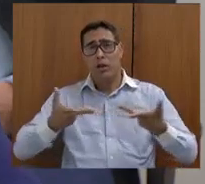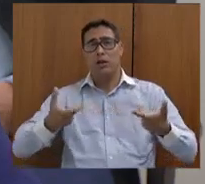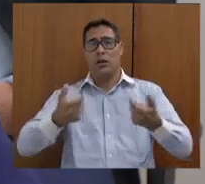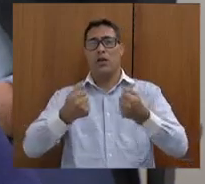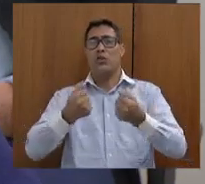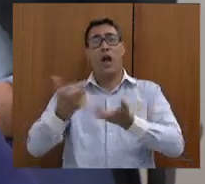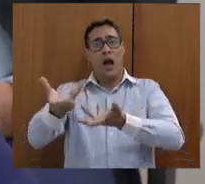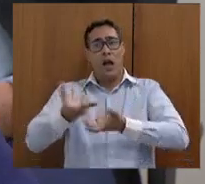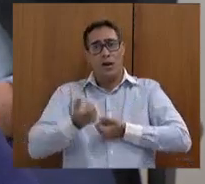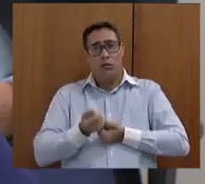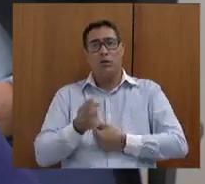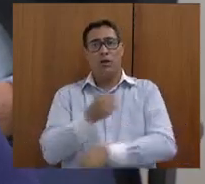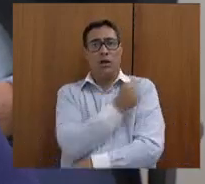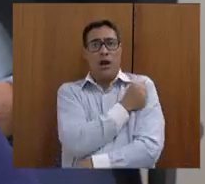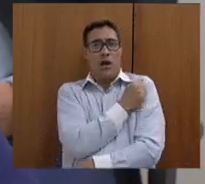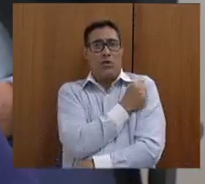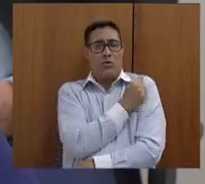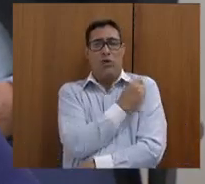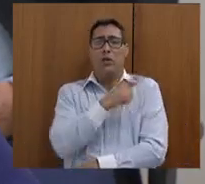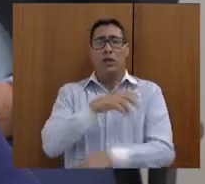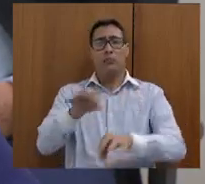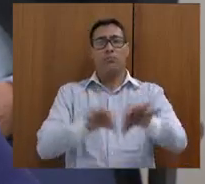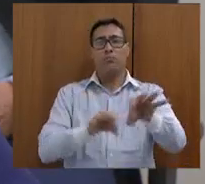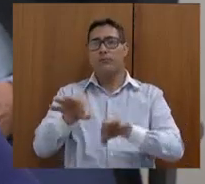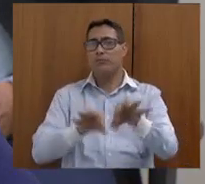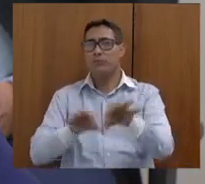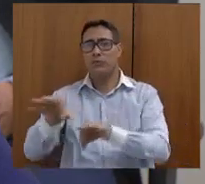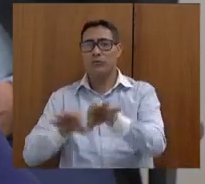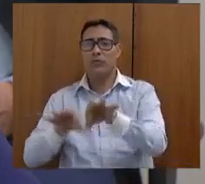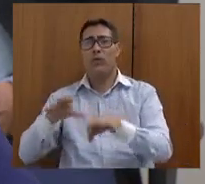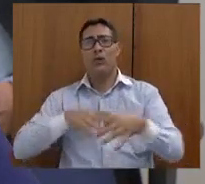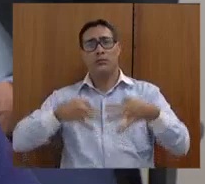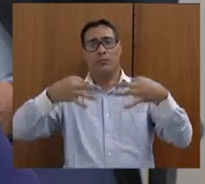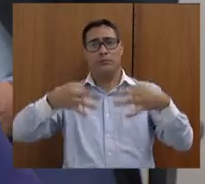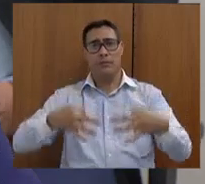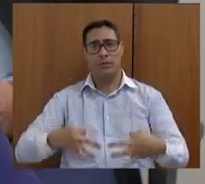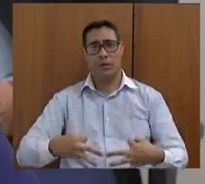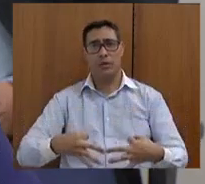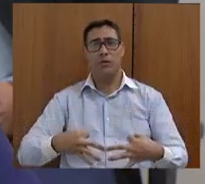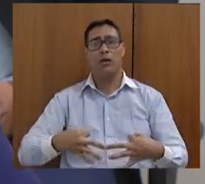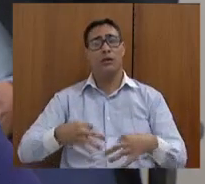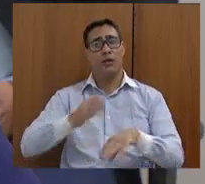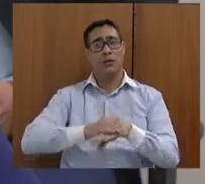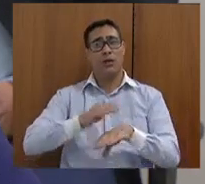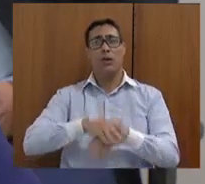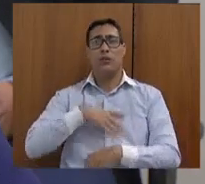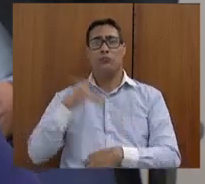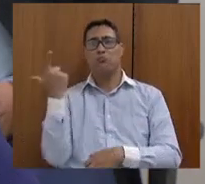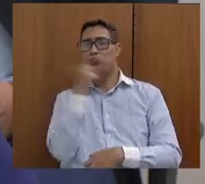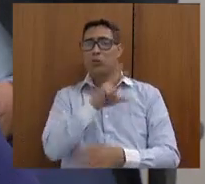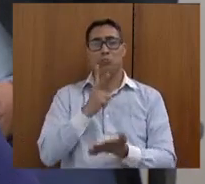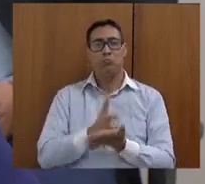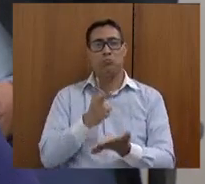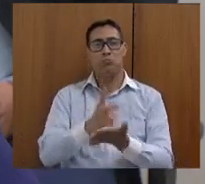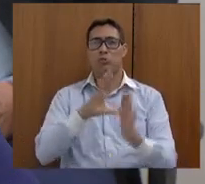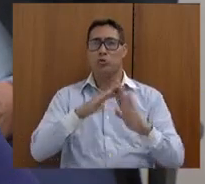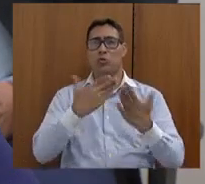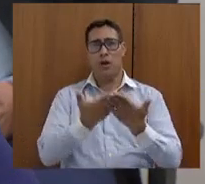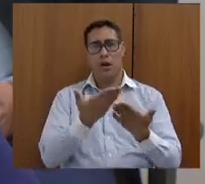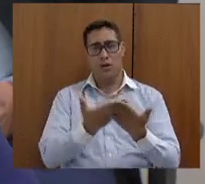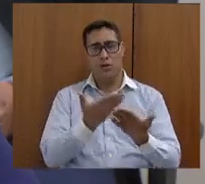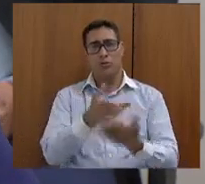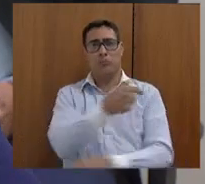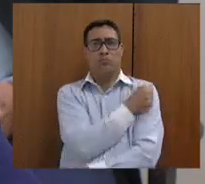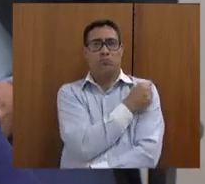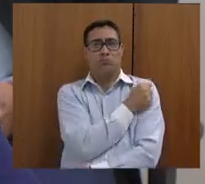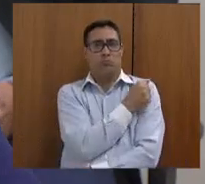ter uma escola com infraestrutura adequada para que ele possa permanecer estudante estudando